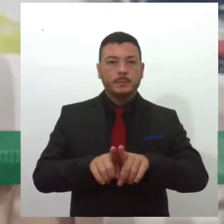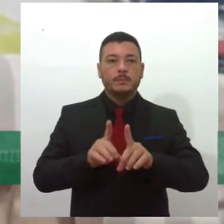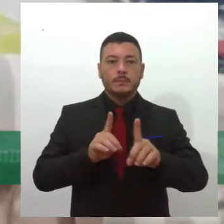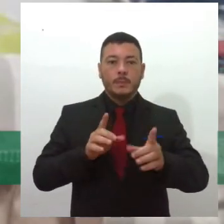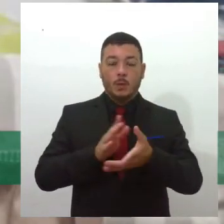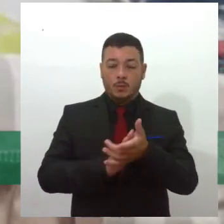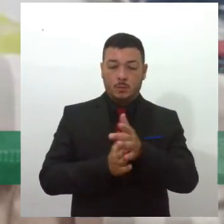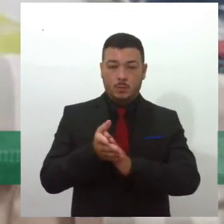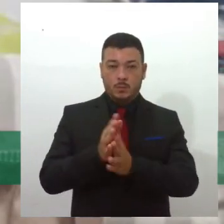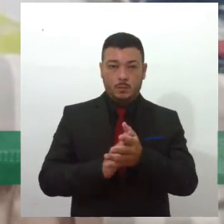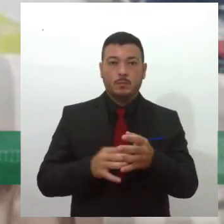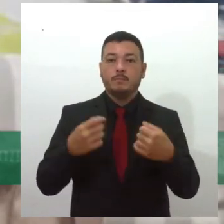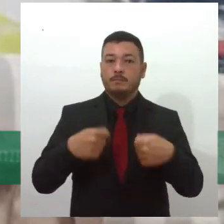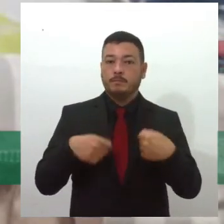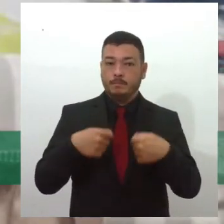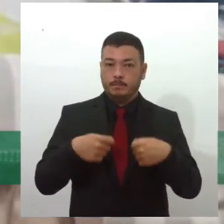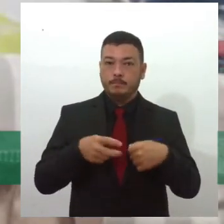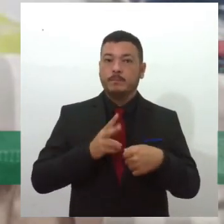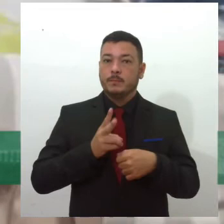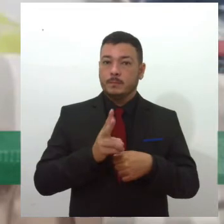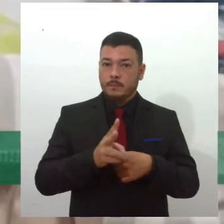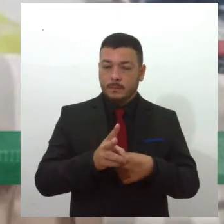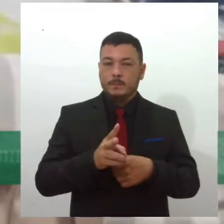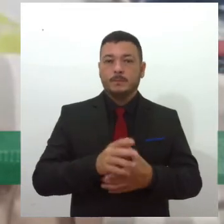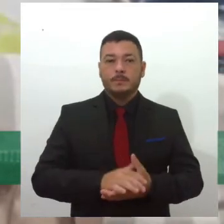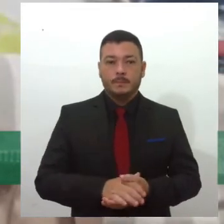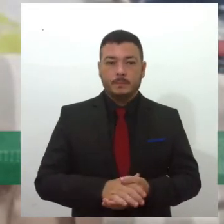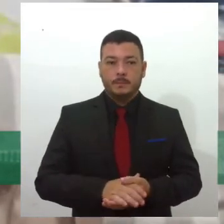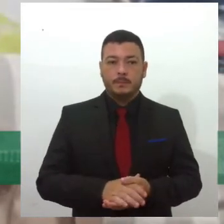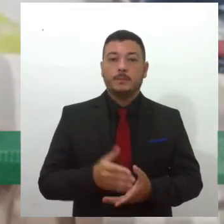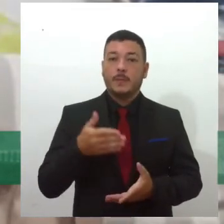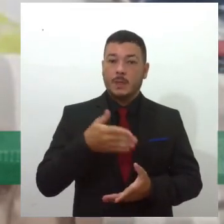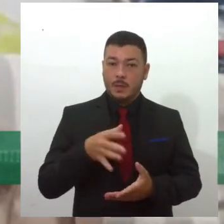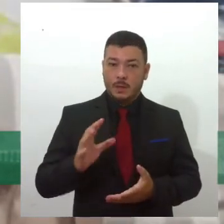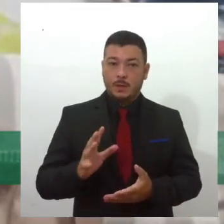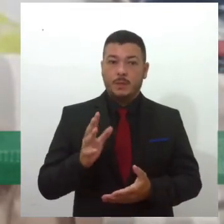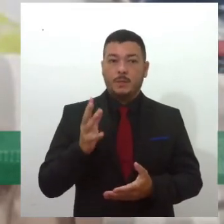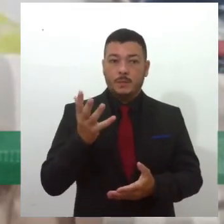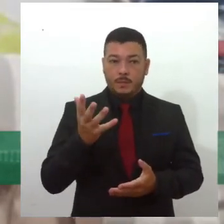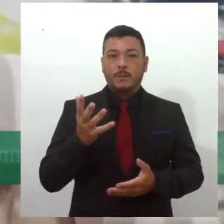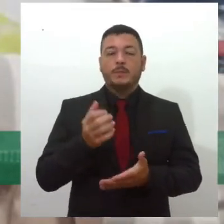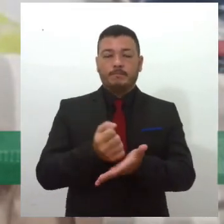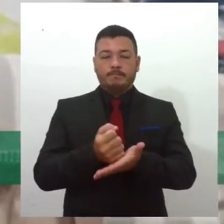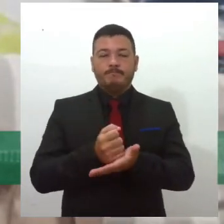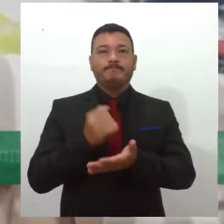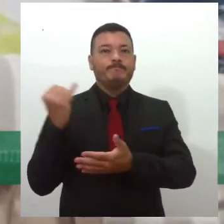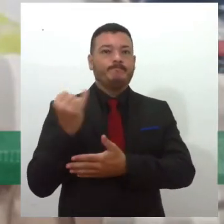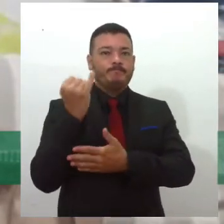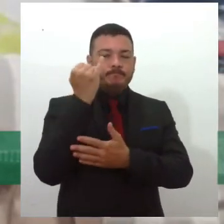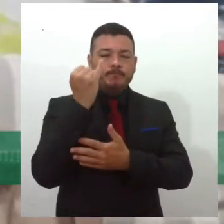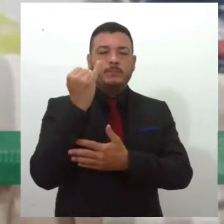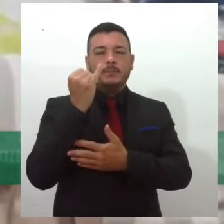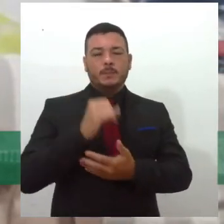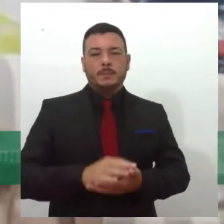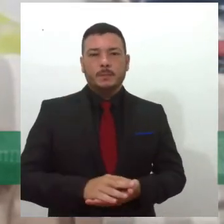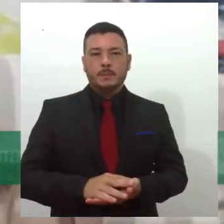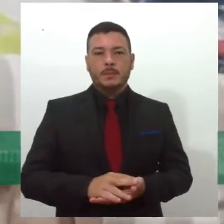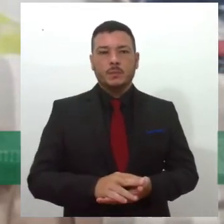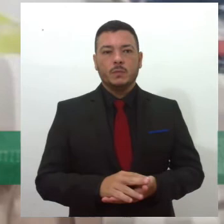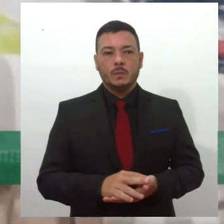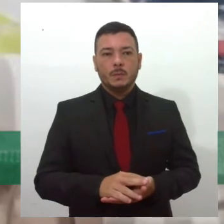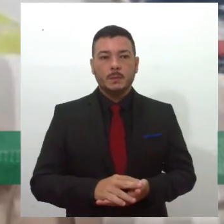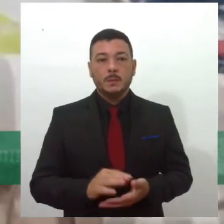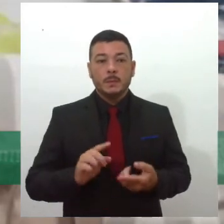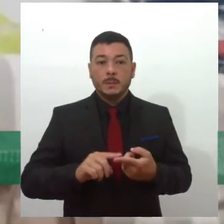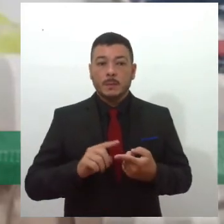das mãos, manter essas medidas. É isso que essas medidas são muito importantes para evitar a transmissão. Existe a variante Delta